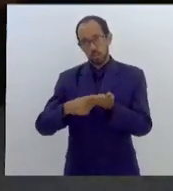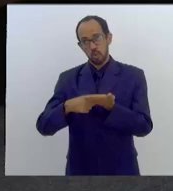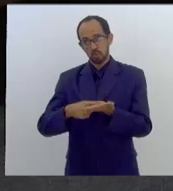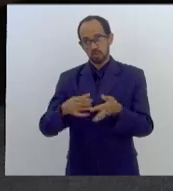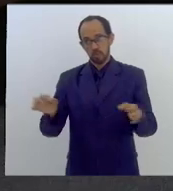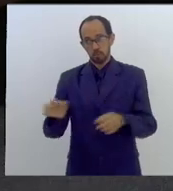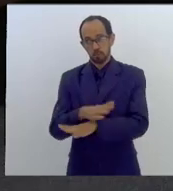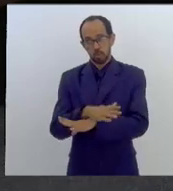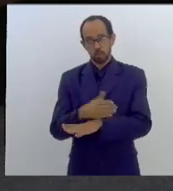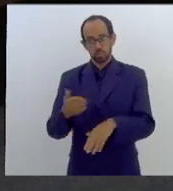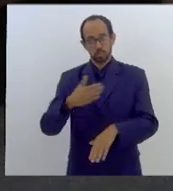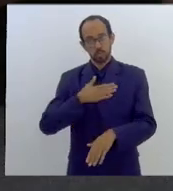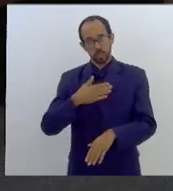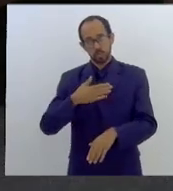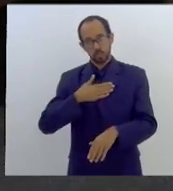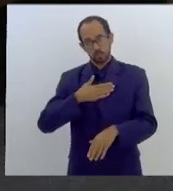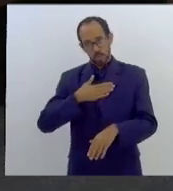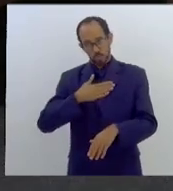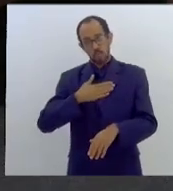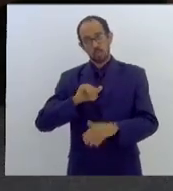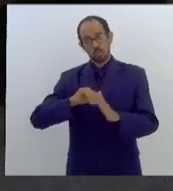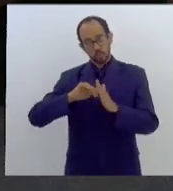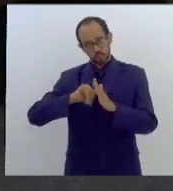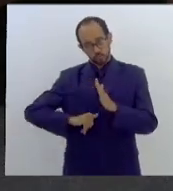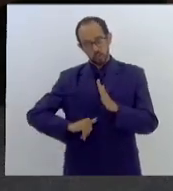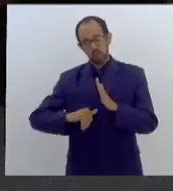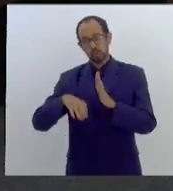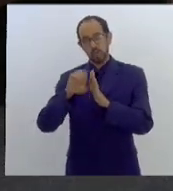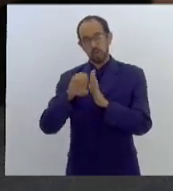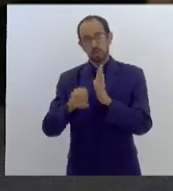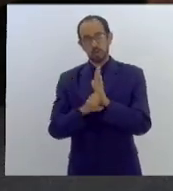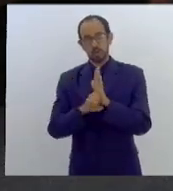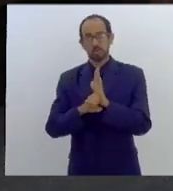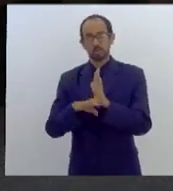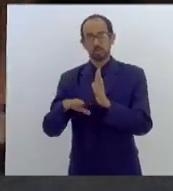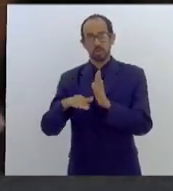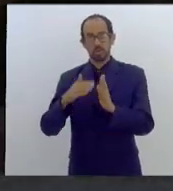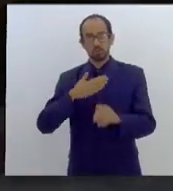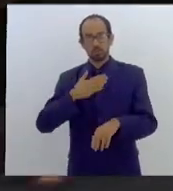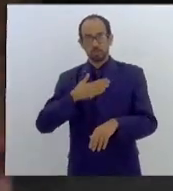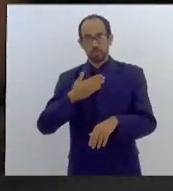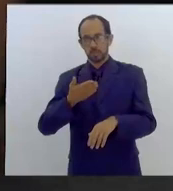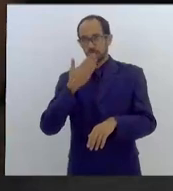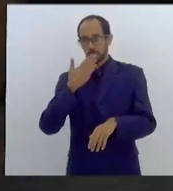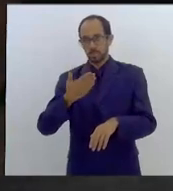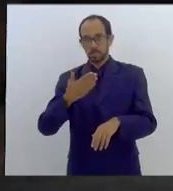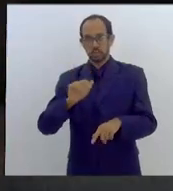eu, evidentemente, estou retirando o pedido de